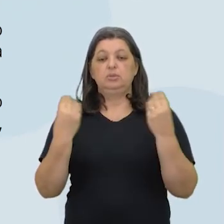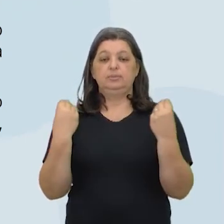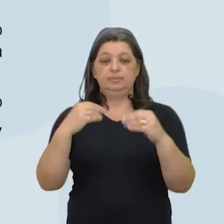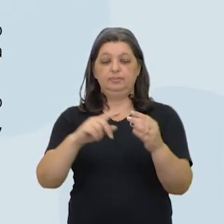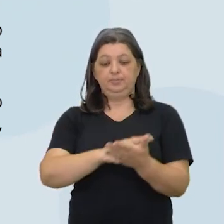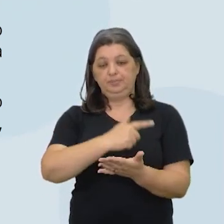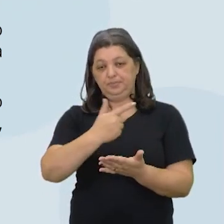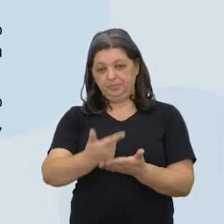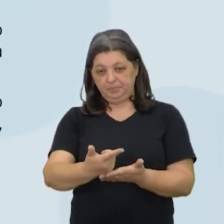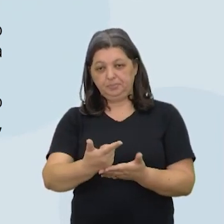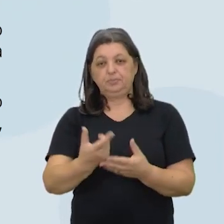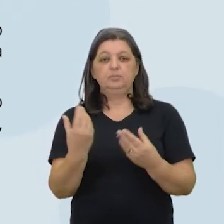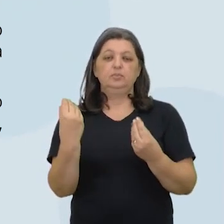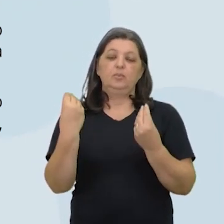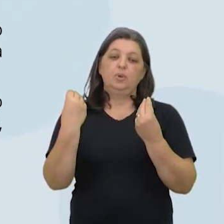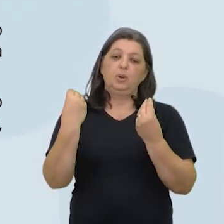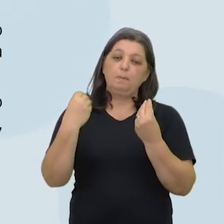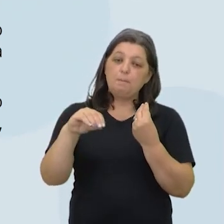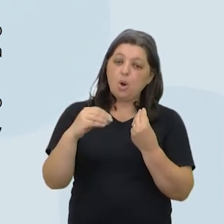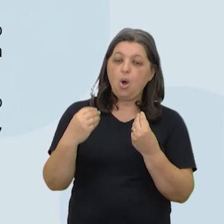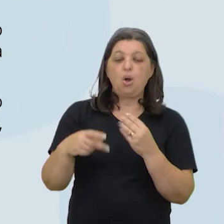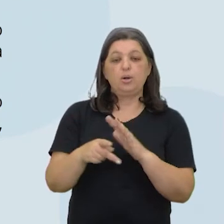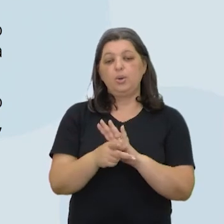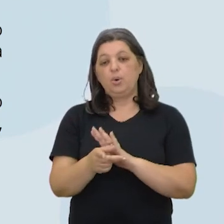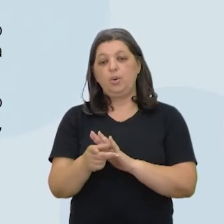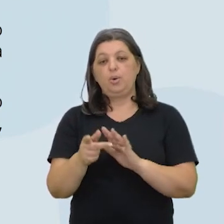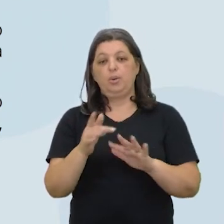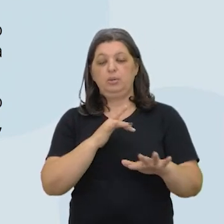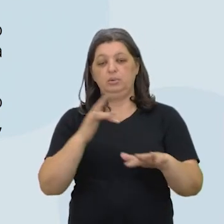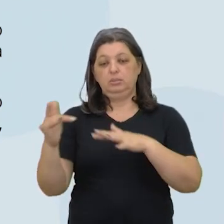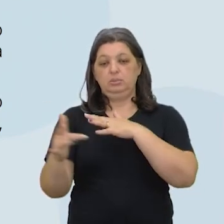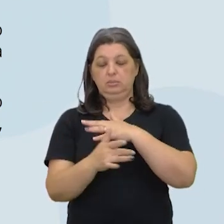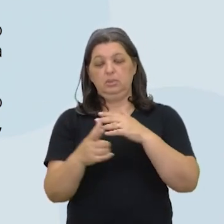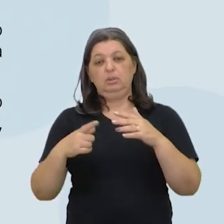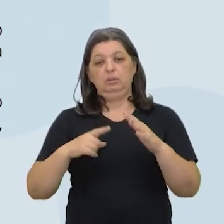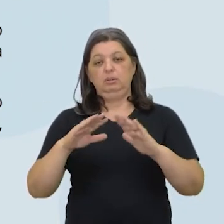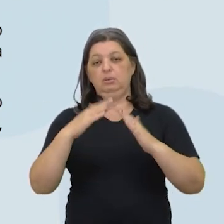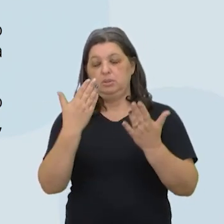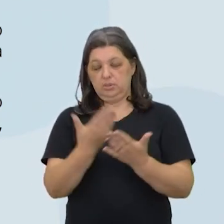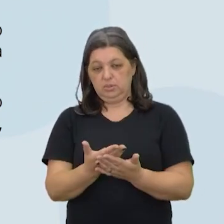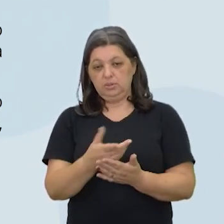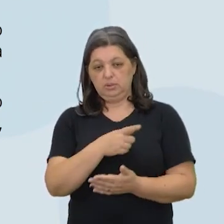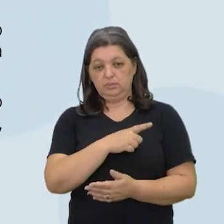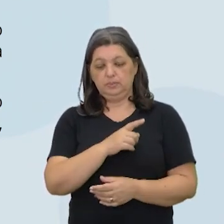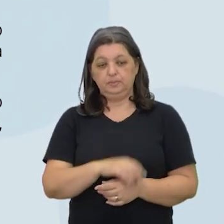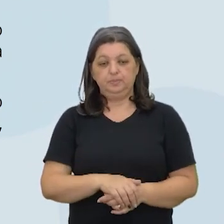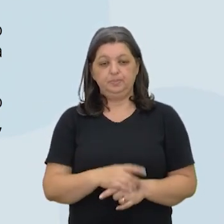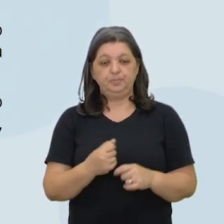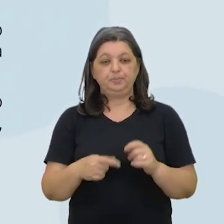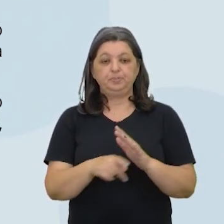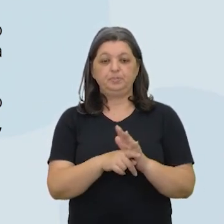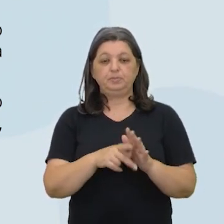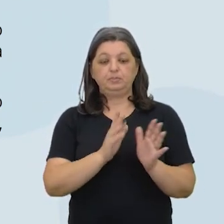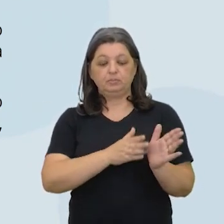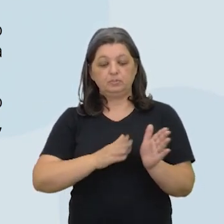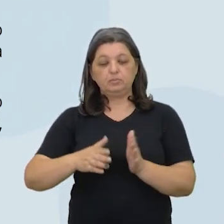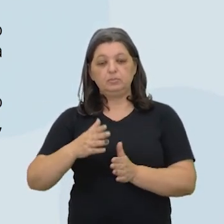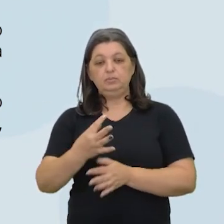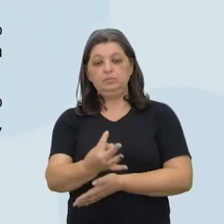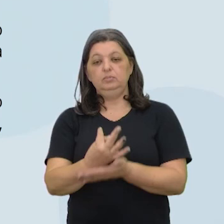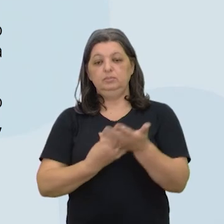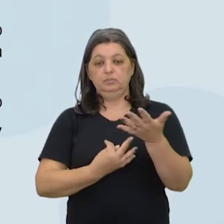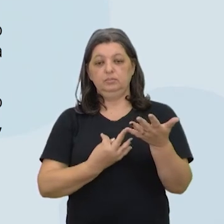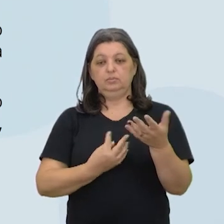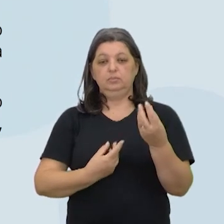da cidade, um blog ou em outra rede social na qual a escola tem uma página. No processo de elaboração do texto, atentem para o